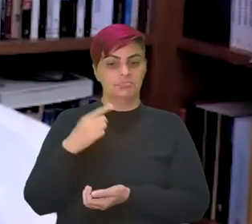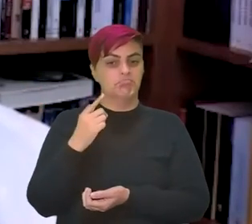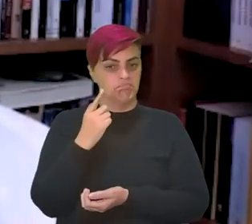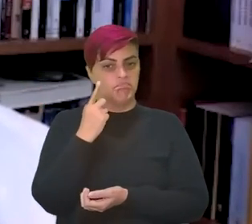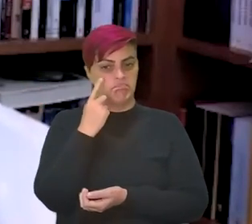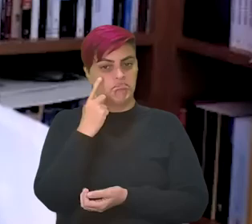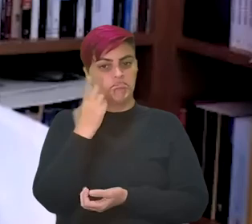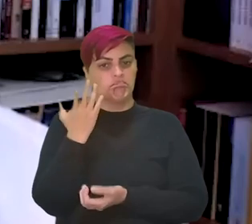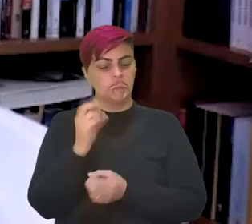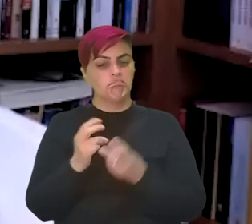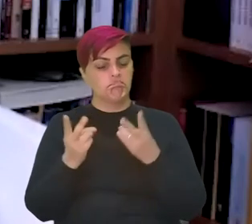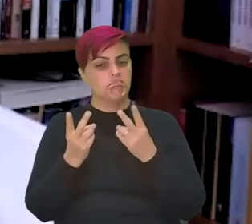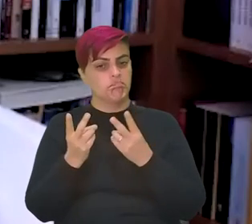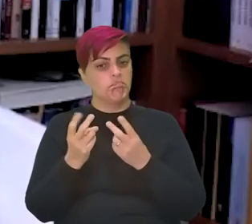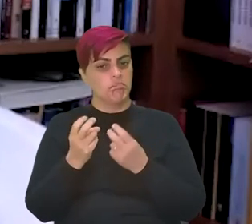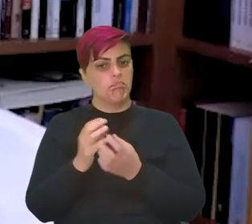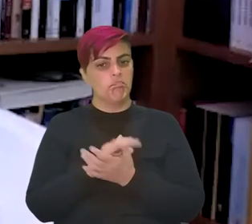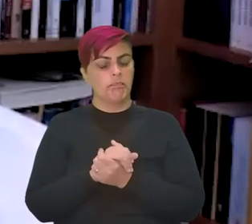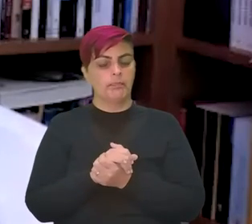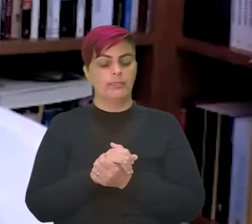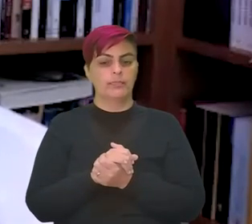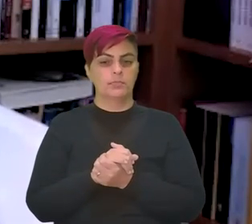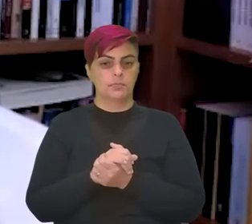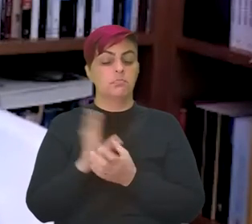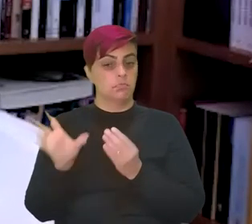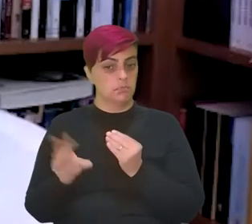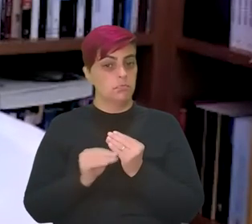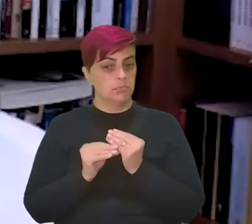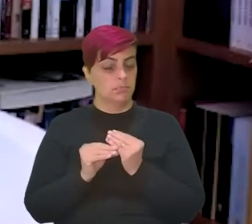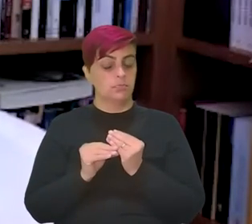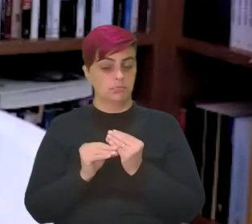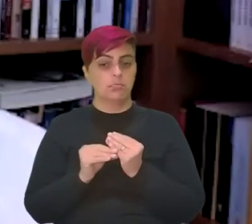Uma observação que você faz